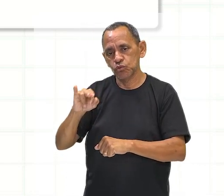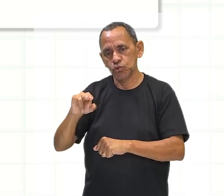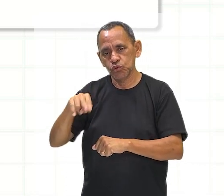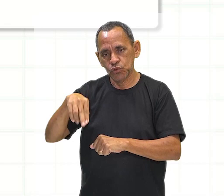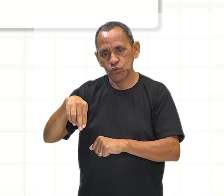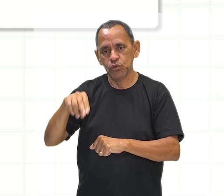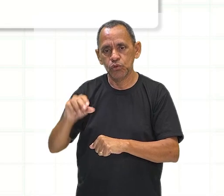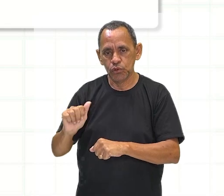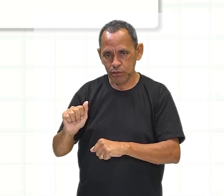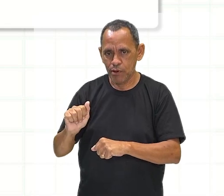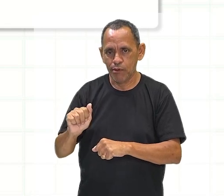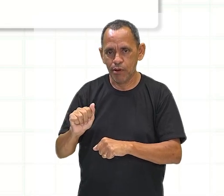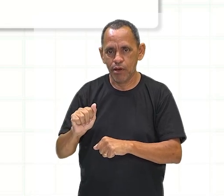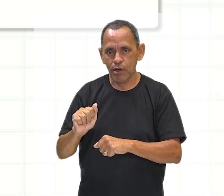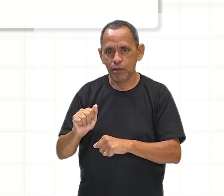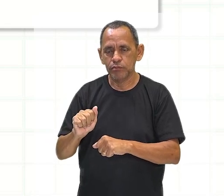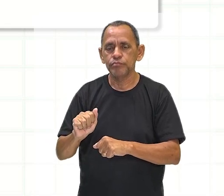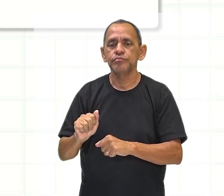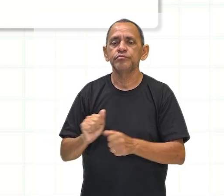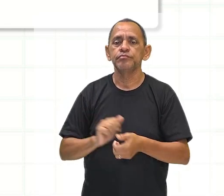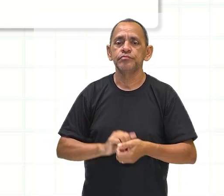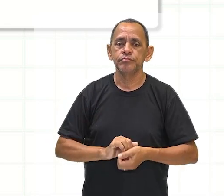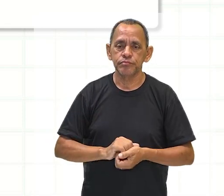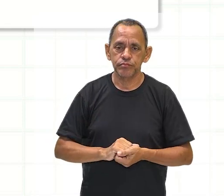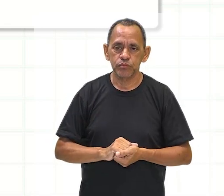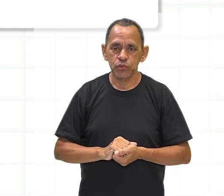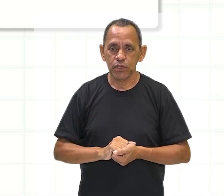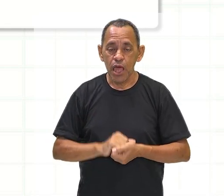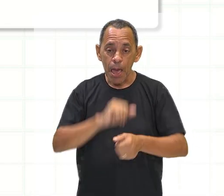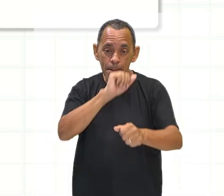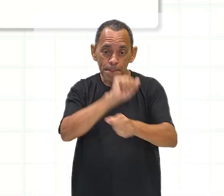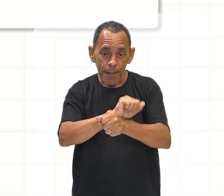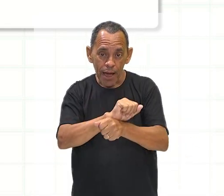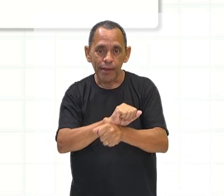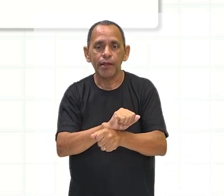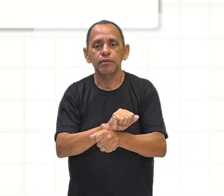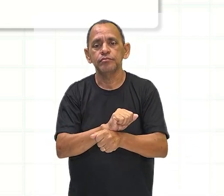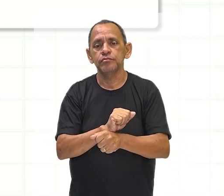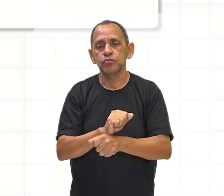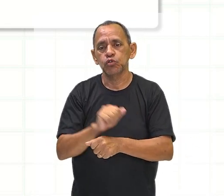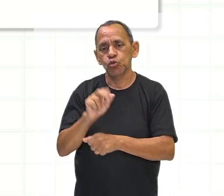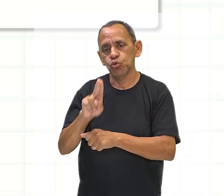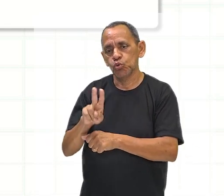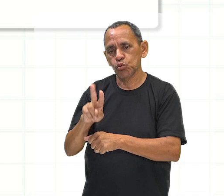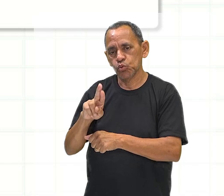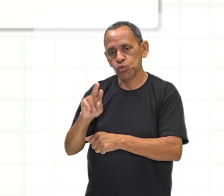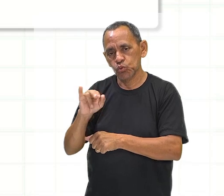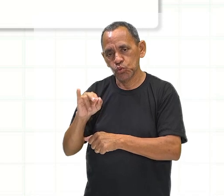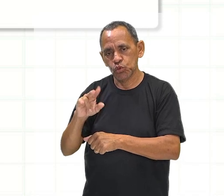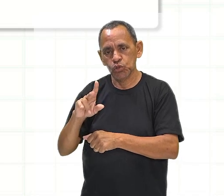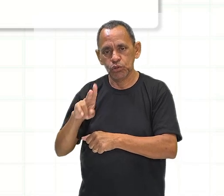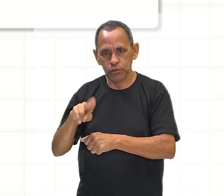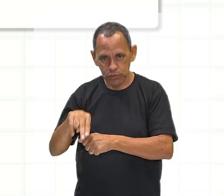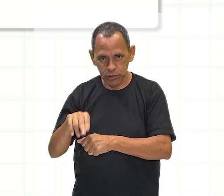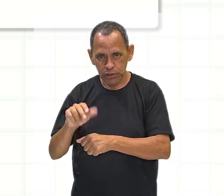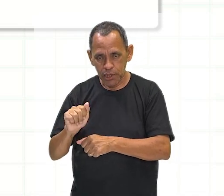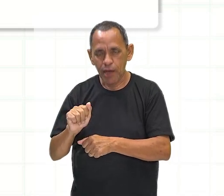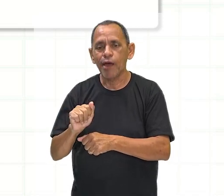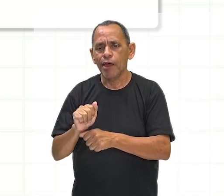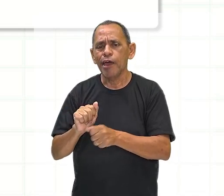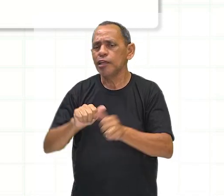até a uretra. Então, olha aí, vamos recapitular de novo aquele percurso que o espermatozoide fez ali pelos